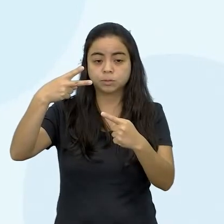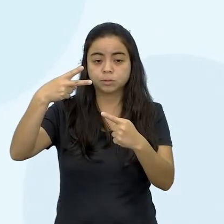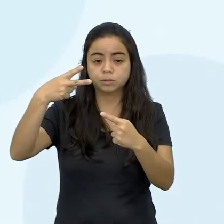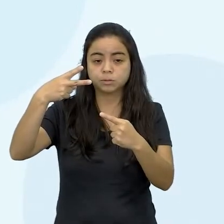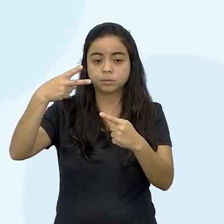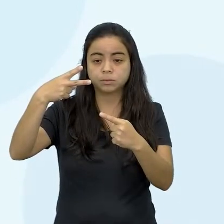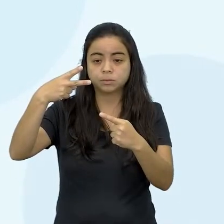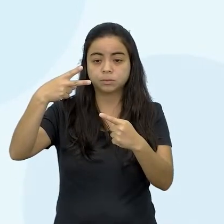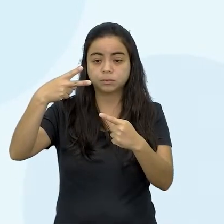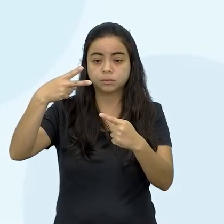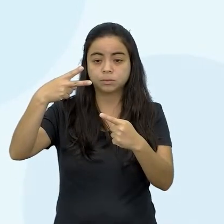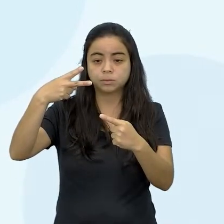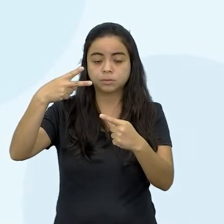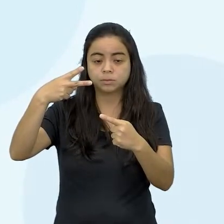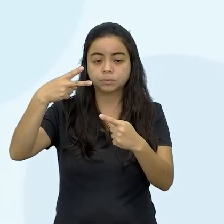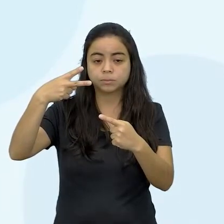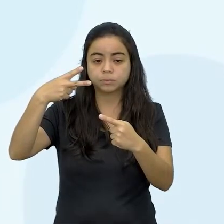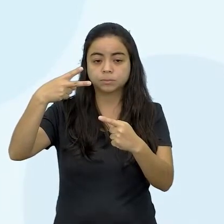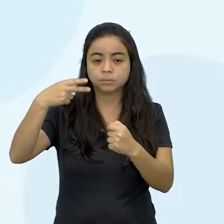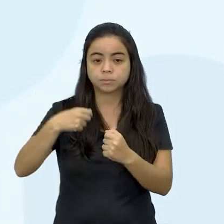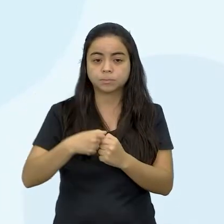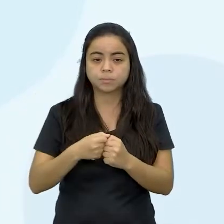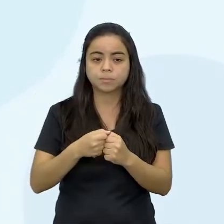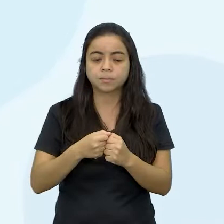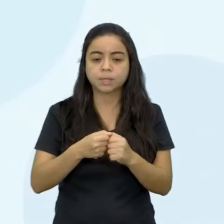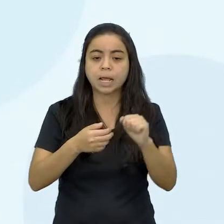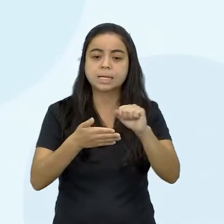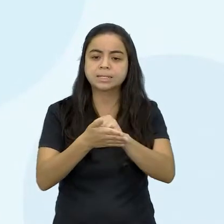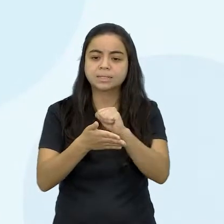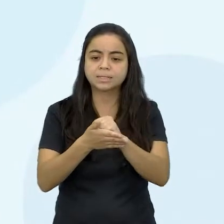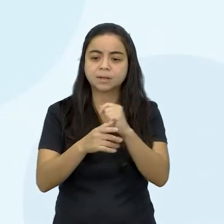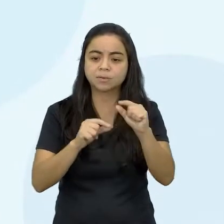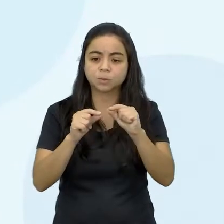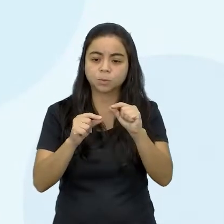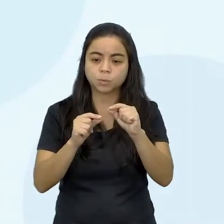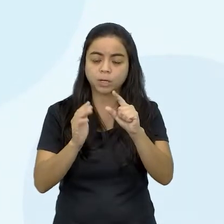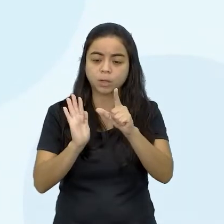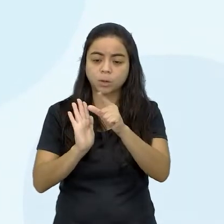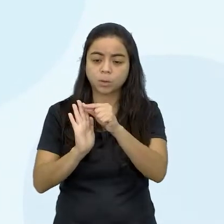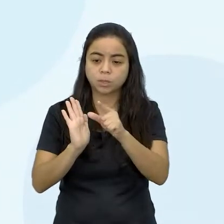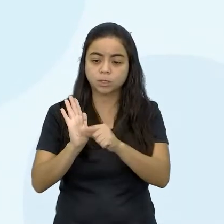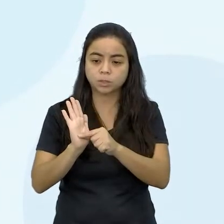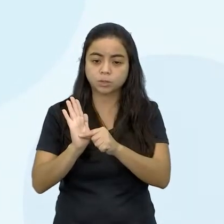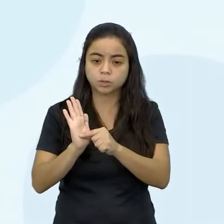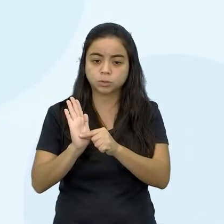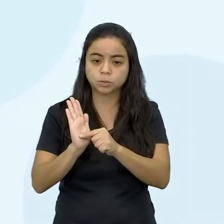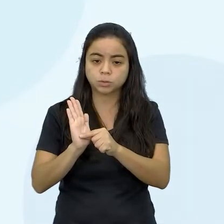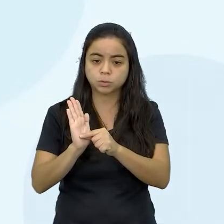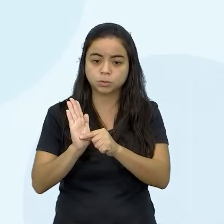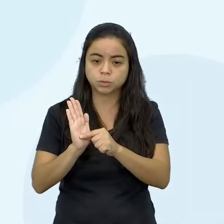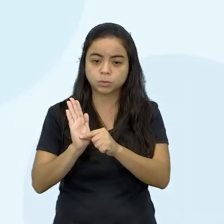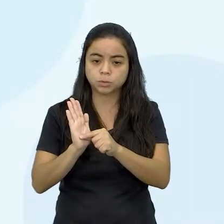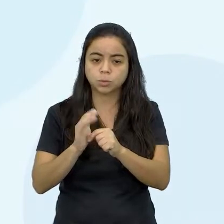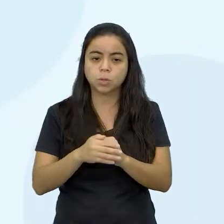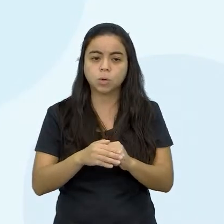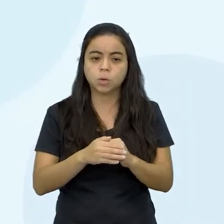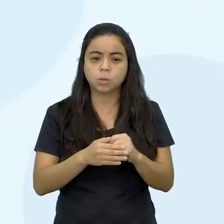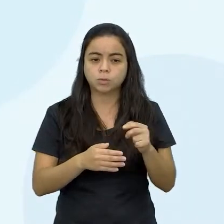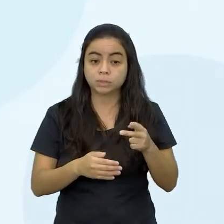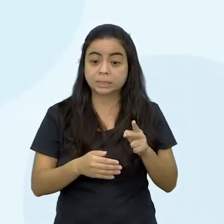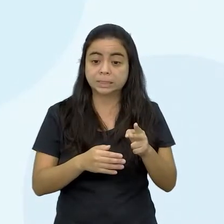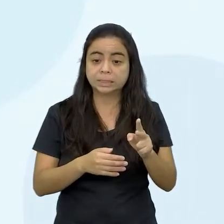do primeiro parágrafo Olha só eles escreveram ali um artigo o princípio de conservação da energia